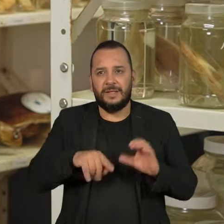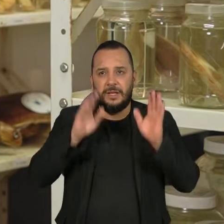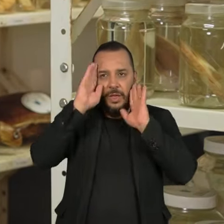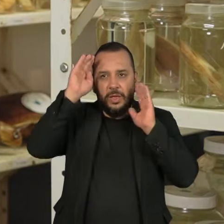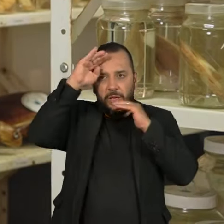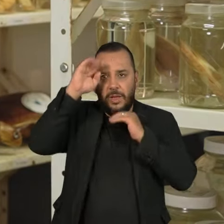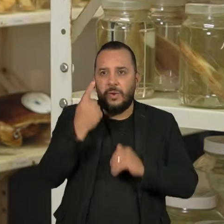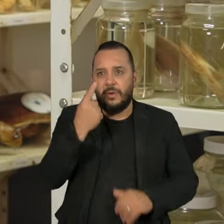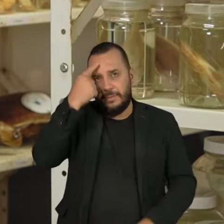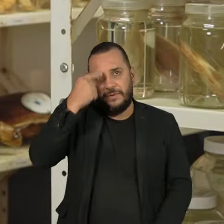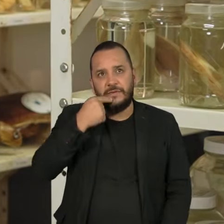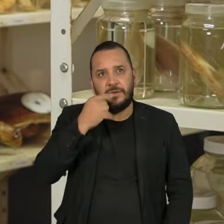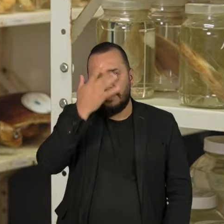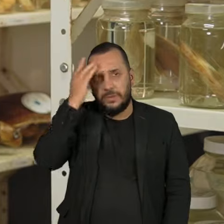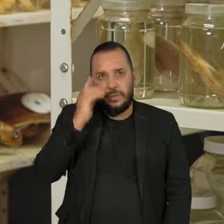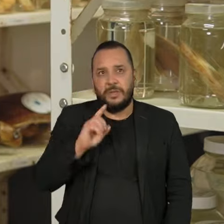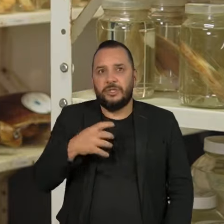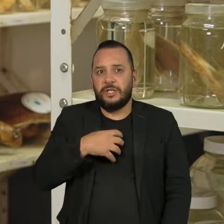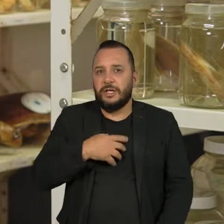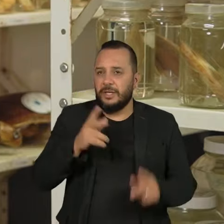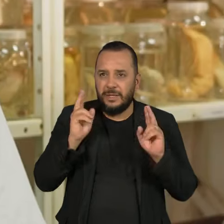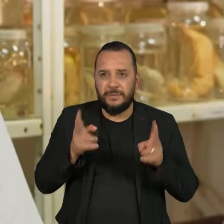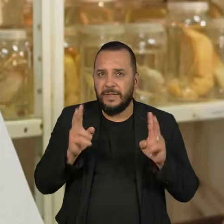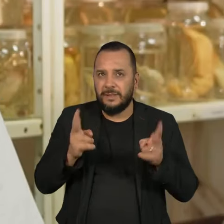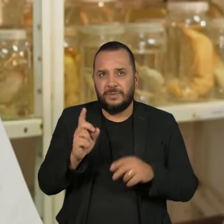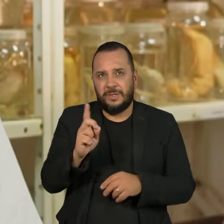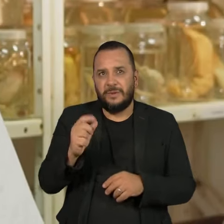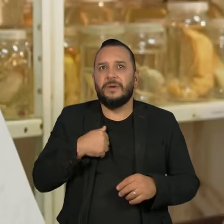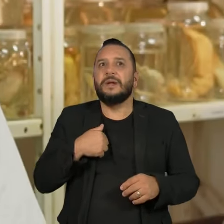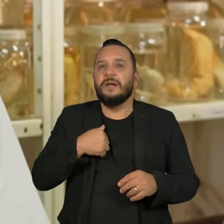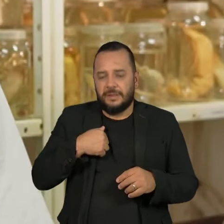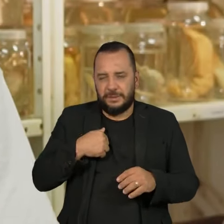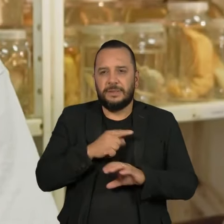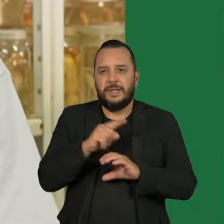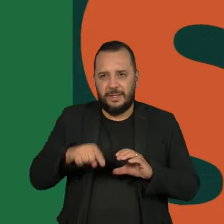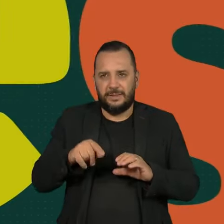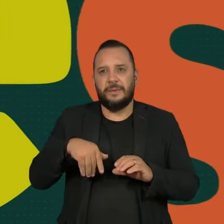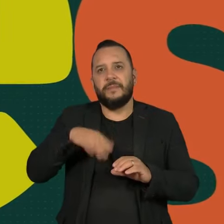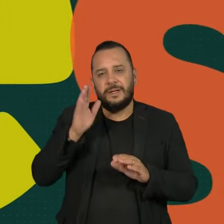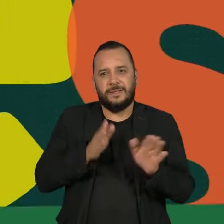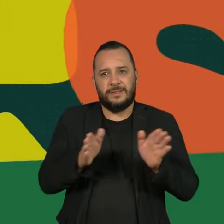perfil de pessoa, sempre do mesmo jeito, sabe? A ciência às vezes precisa ser mais acessível.